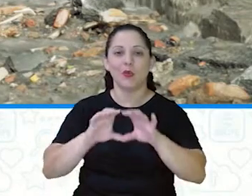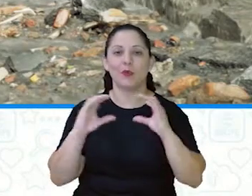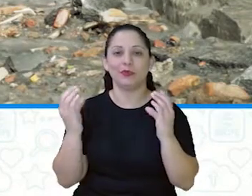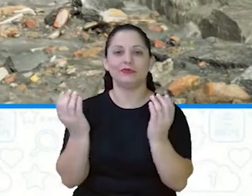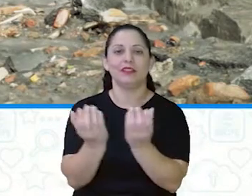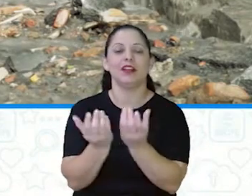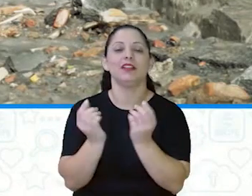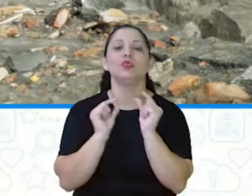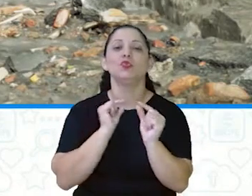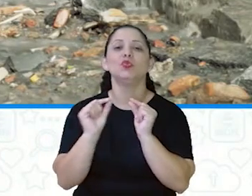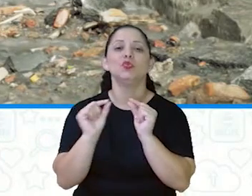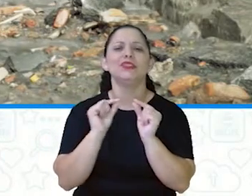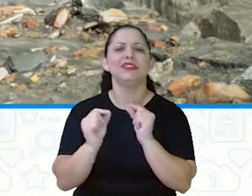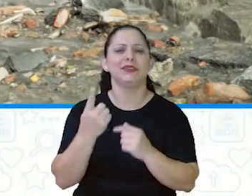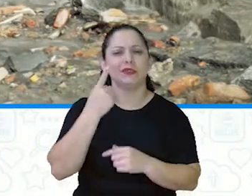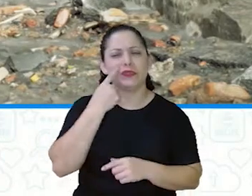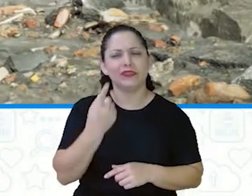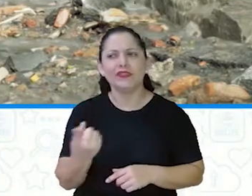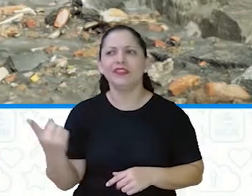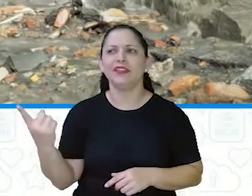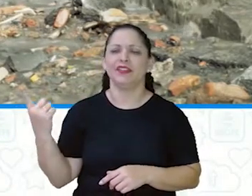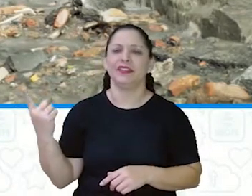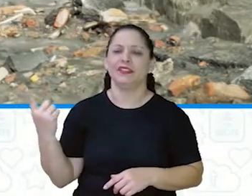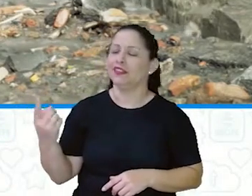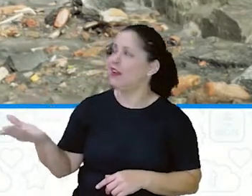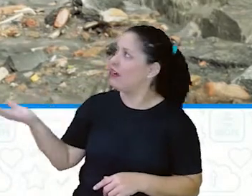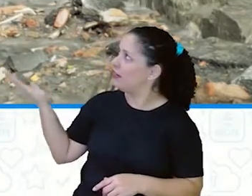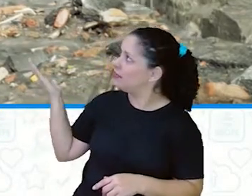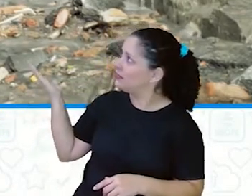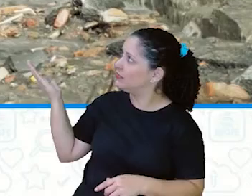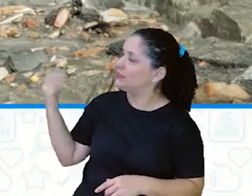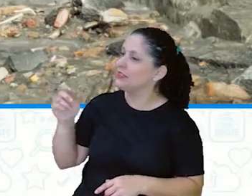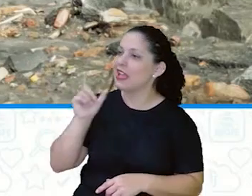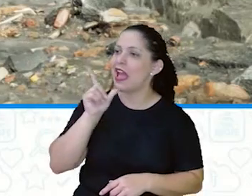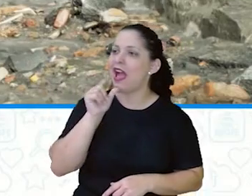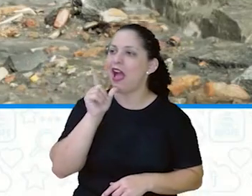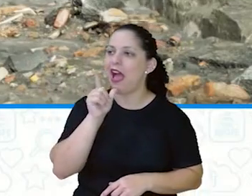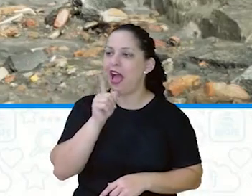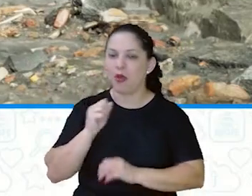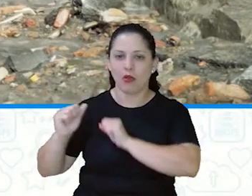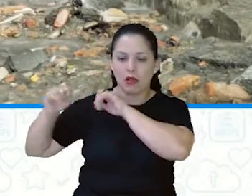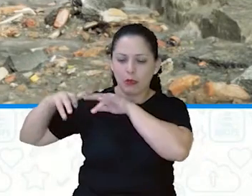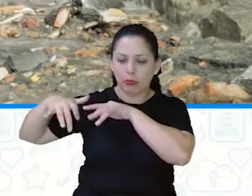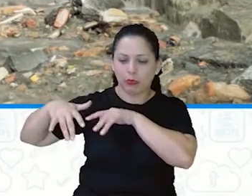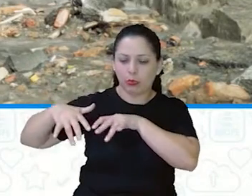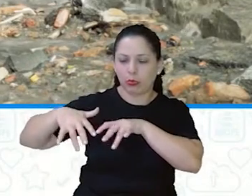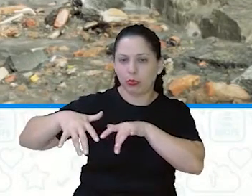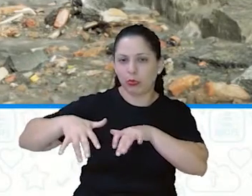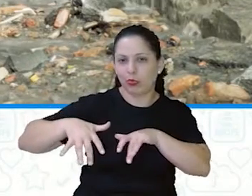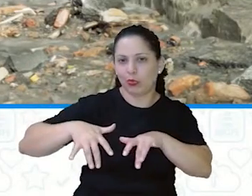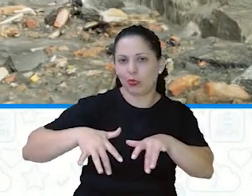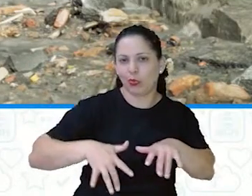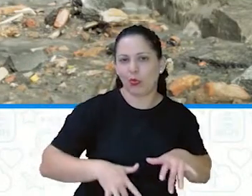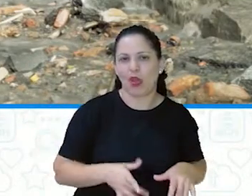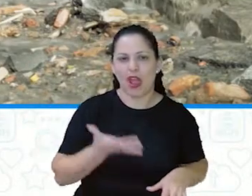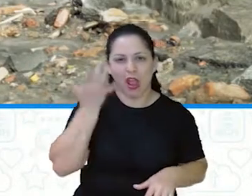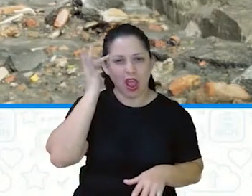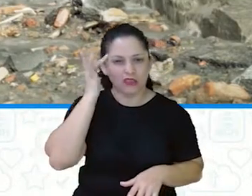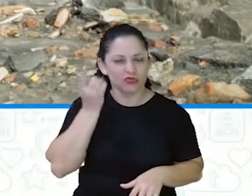comunidades? O que é que eu estou vendo? O que é que eu estou observando aí nessa imagem? Estou vendo água correndo a céu aberto, parece-me que é um